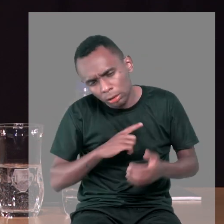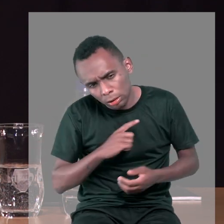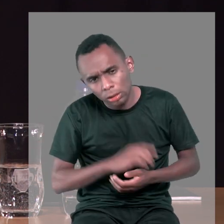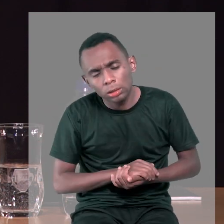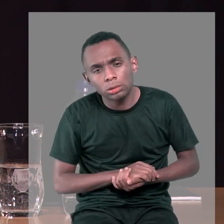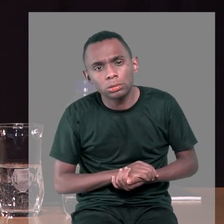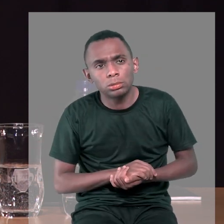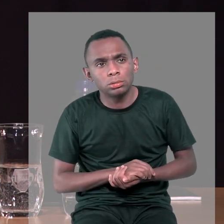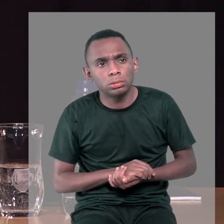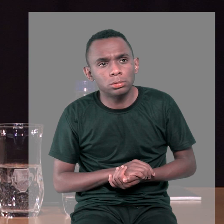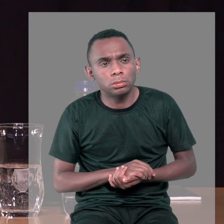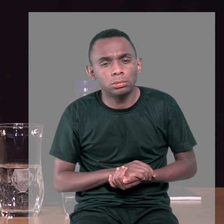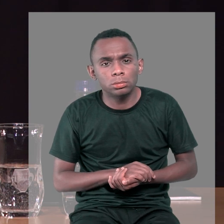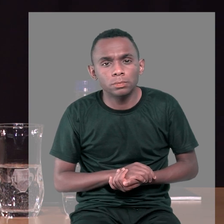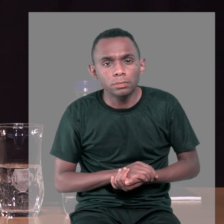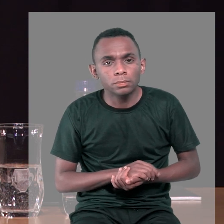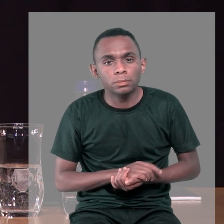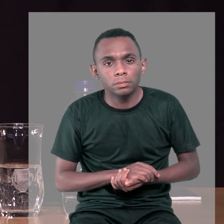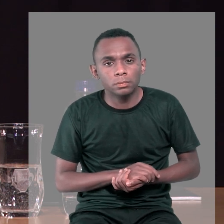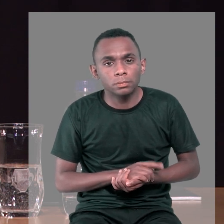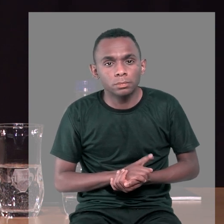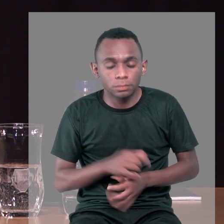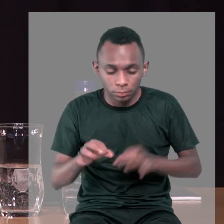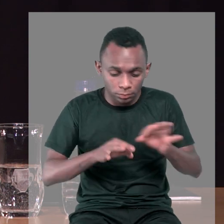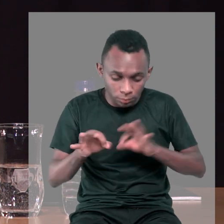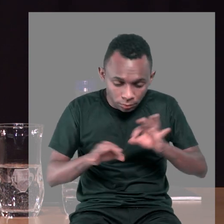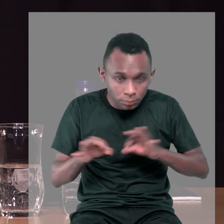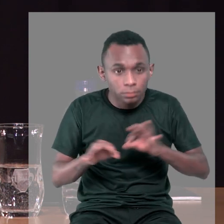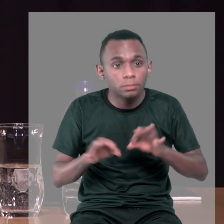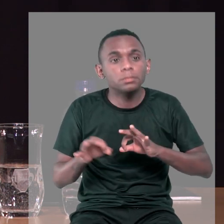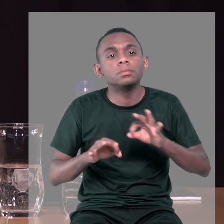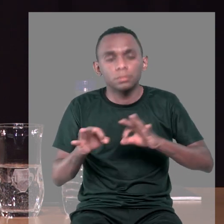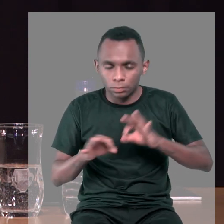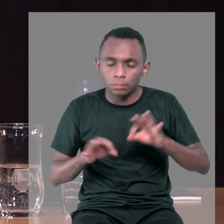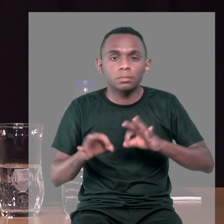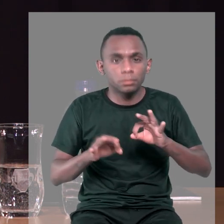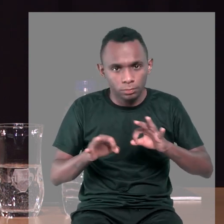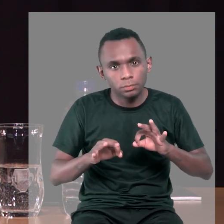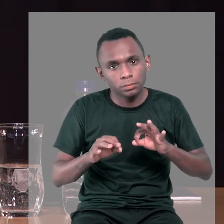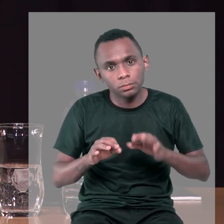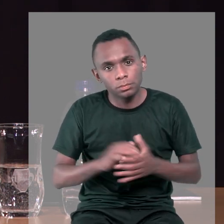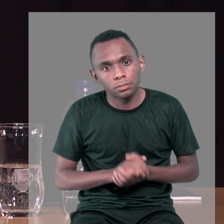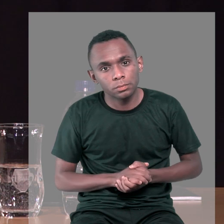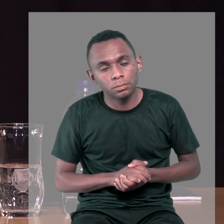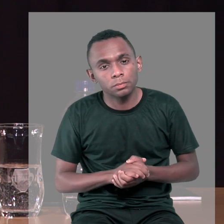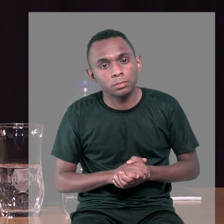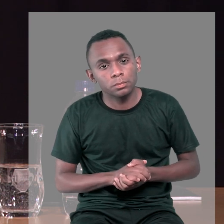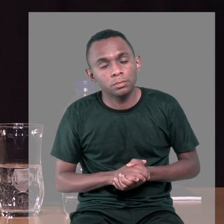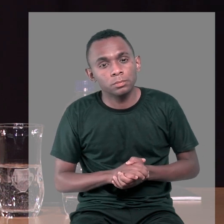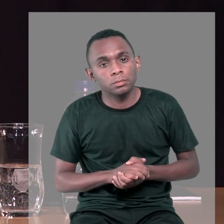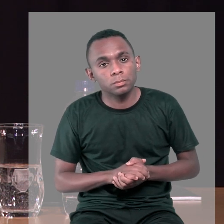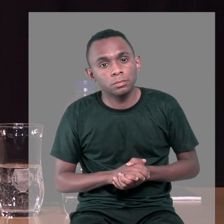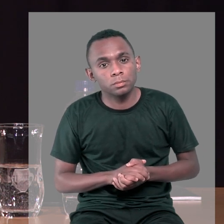pensamento. Um ser humano, portanto, incapaz de exercer o próprio pensamento. Ora,